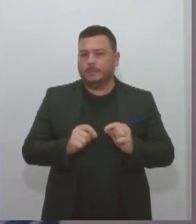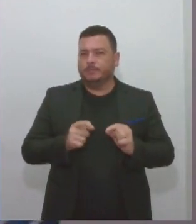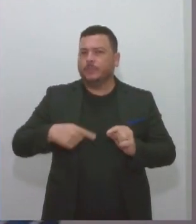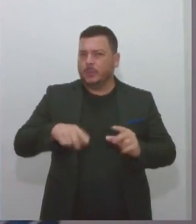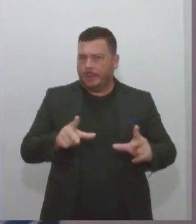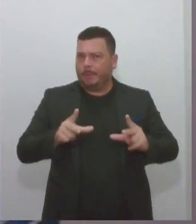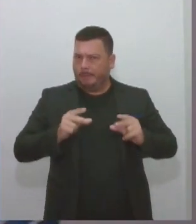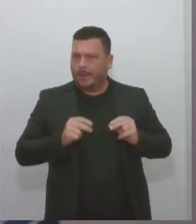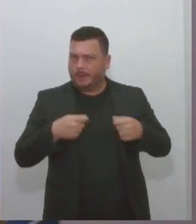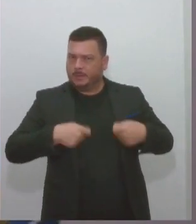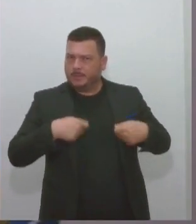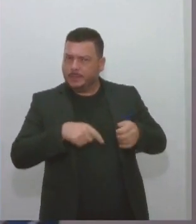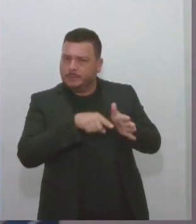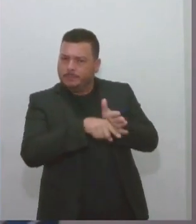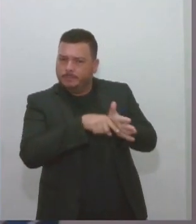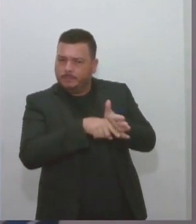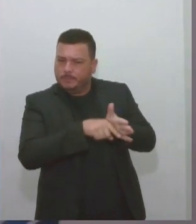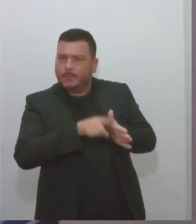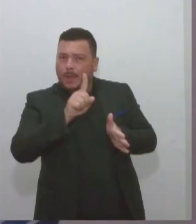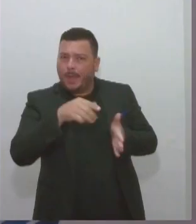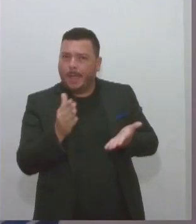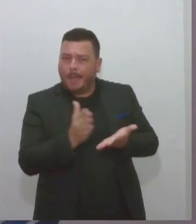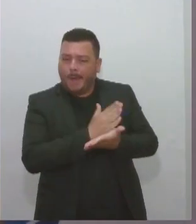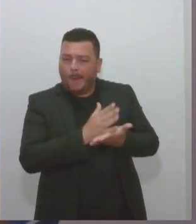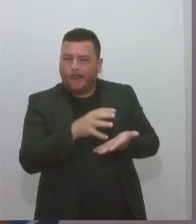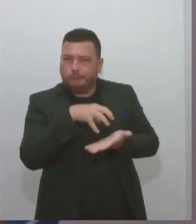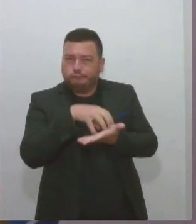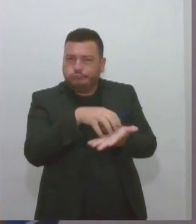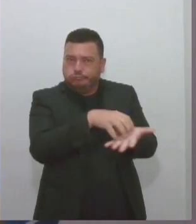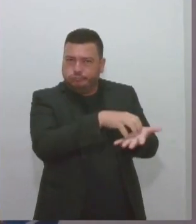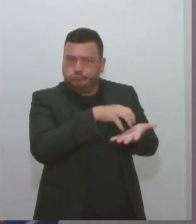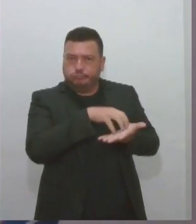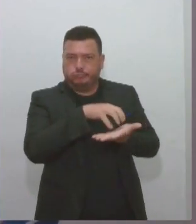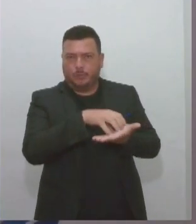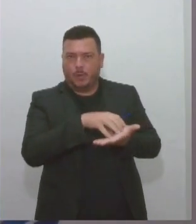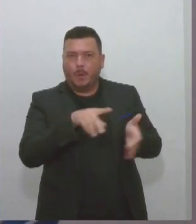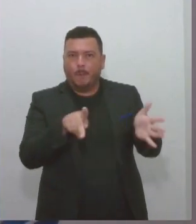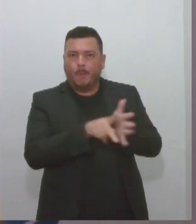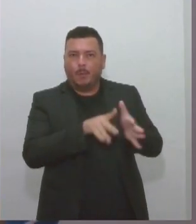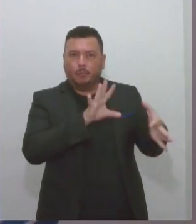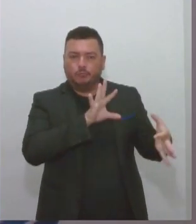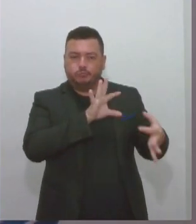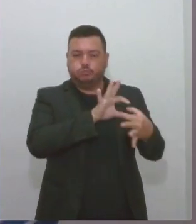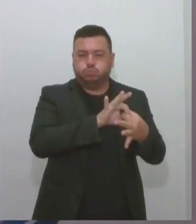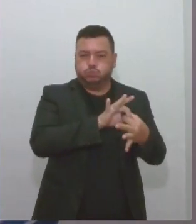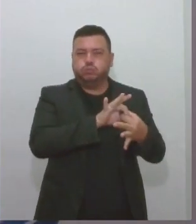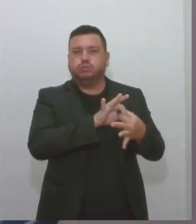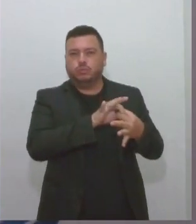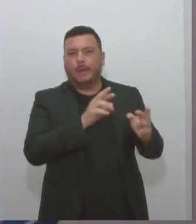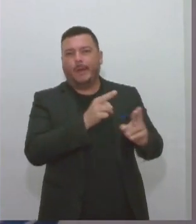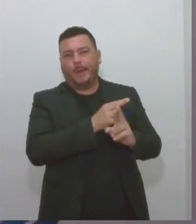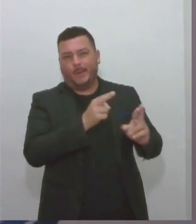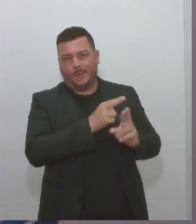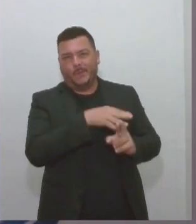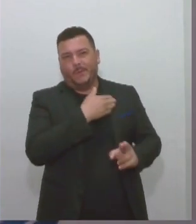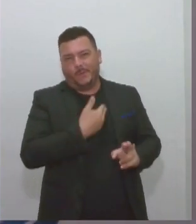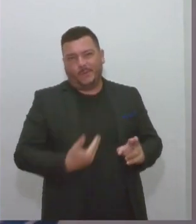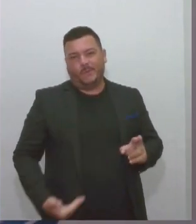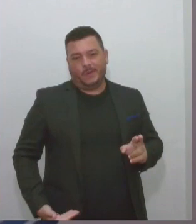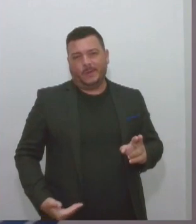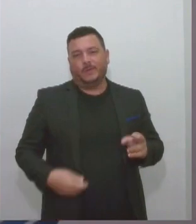CPI são alguns órgãos, entidades e empresas relacionadas ao governo do estado,